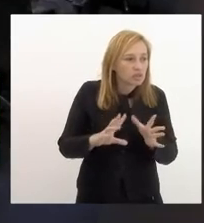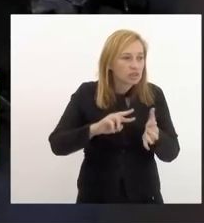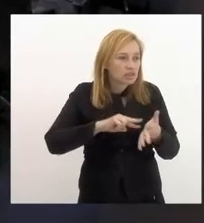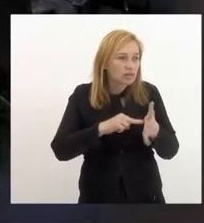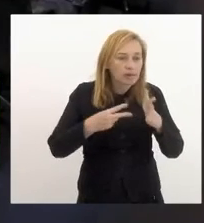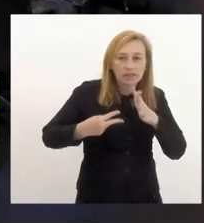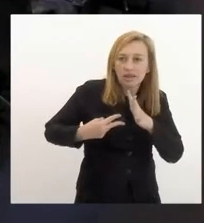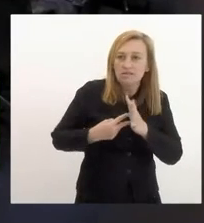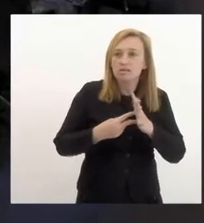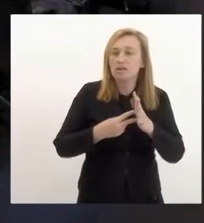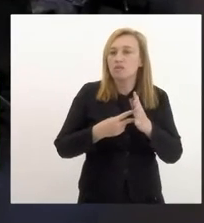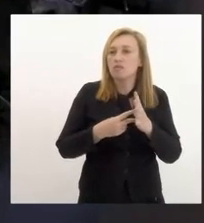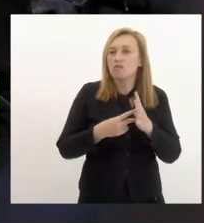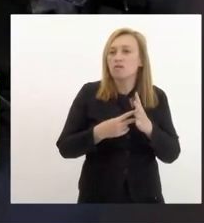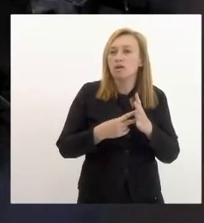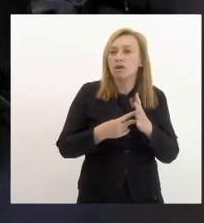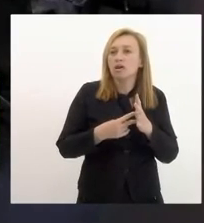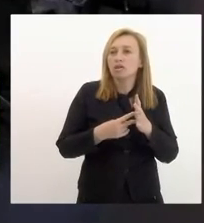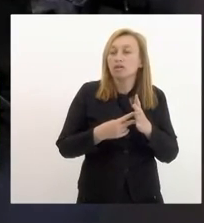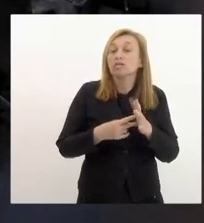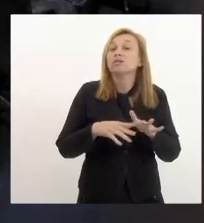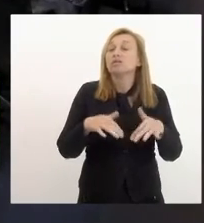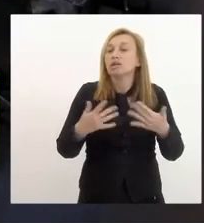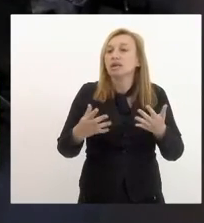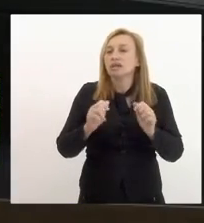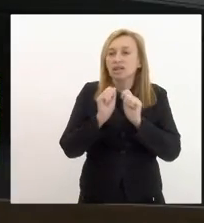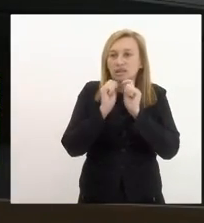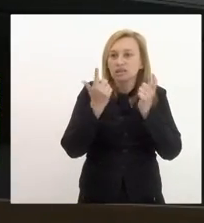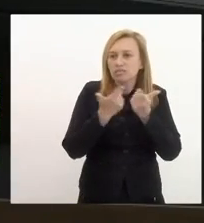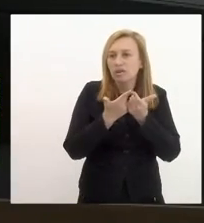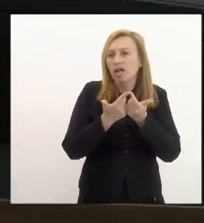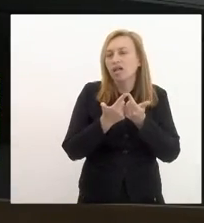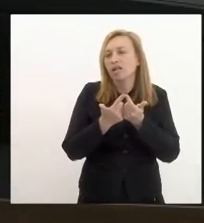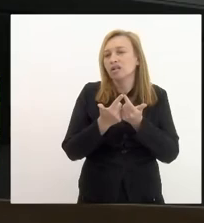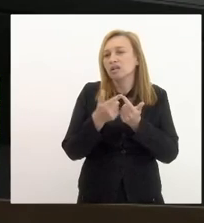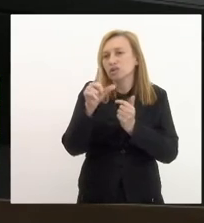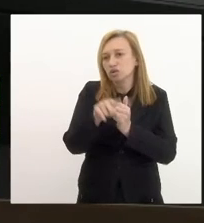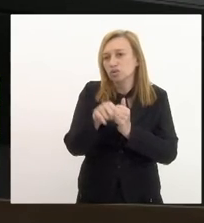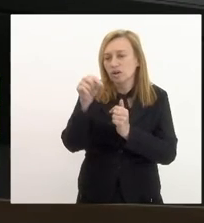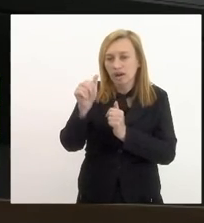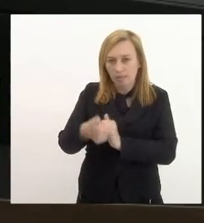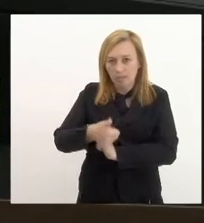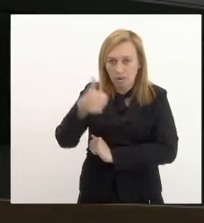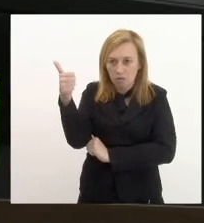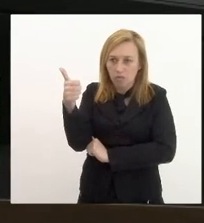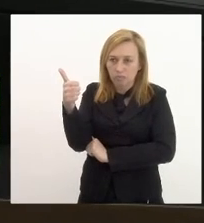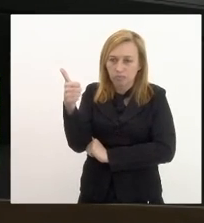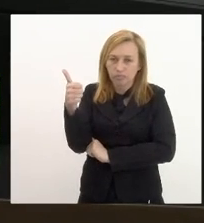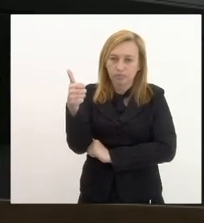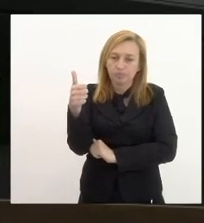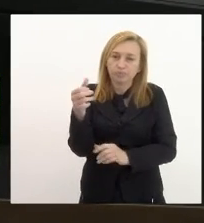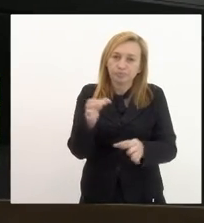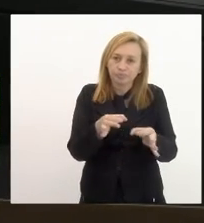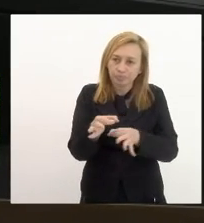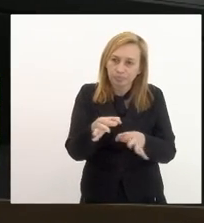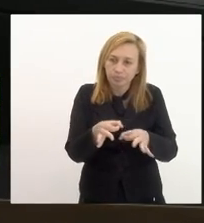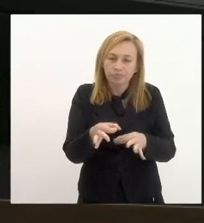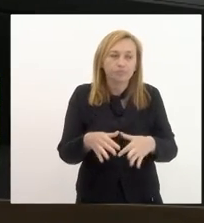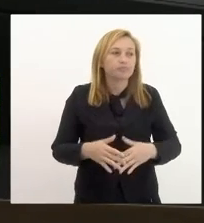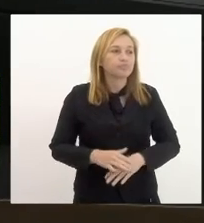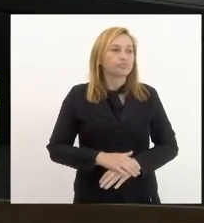interpretação E aí a assembleia melhor decidirá o formato